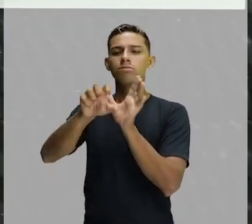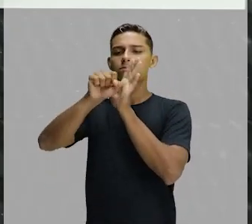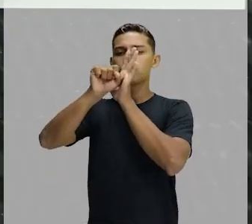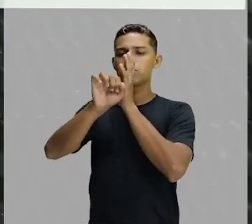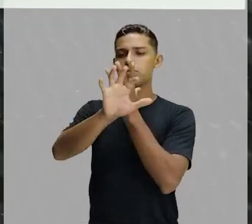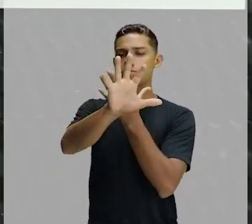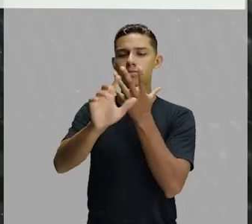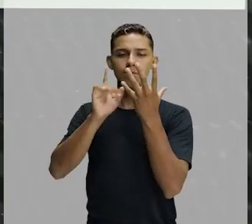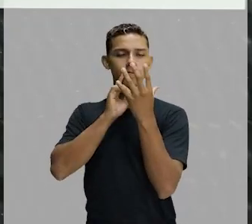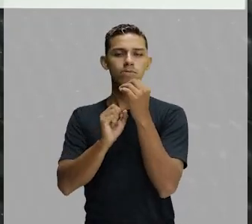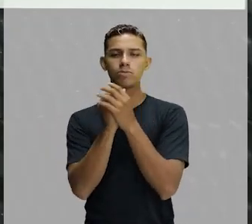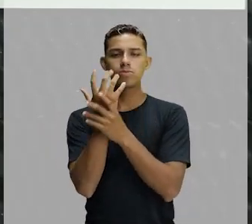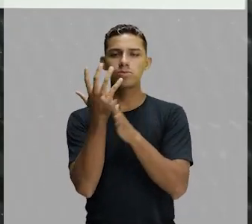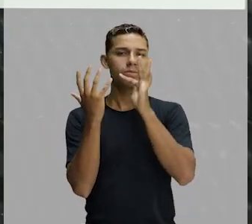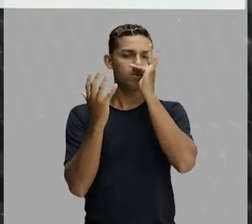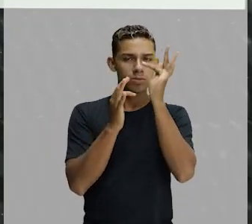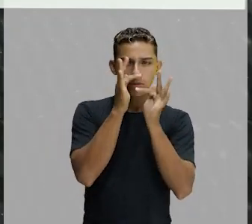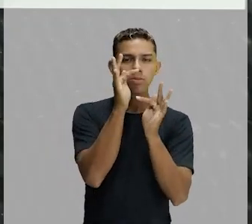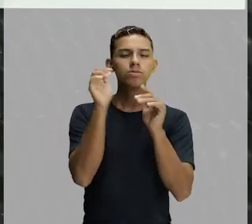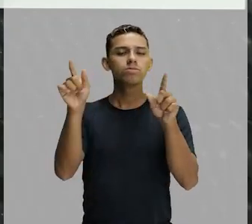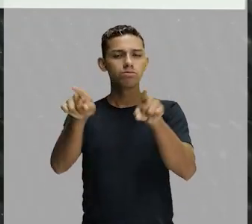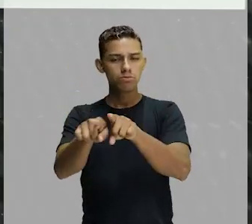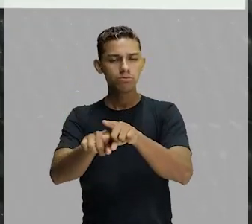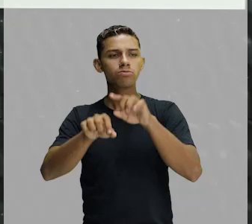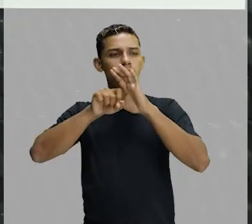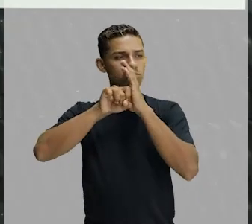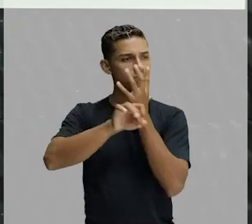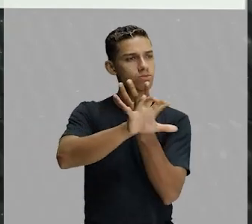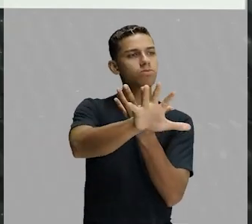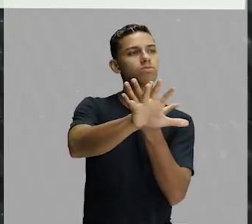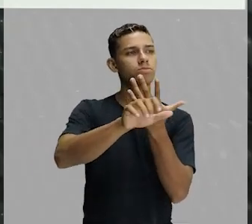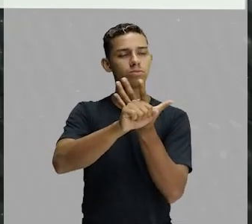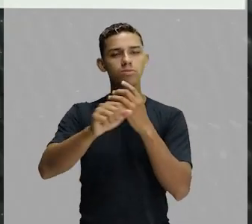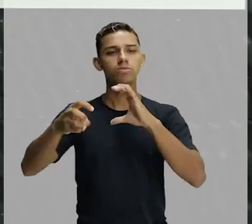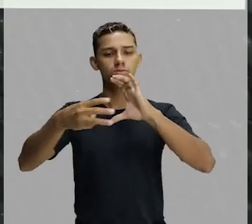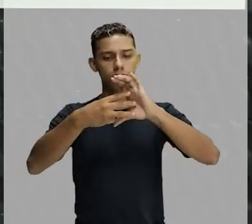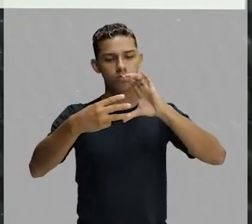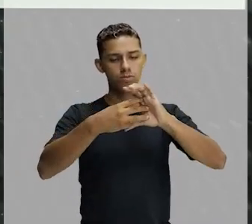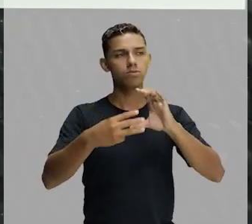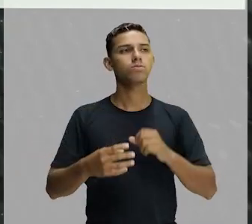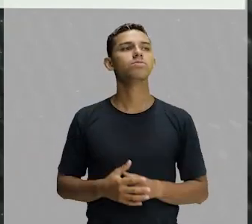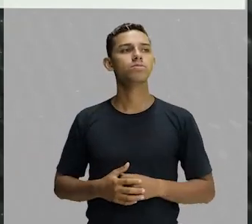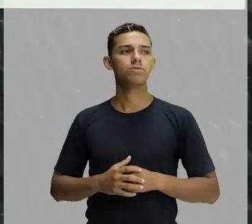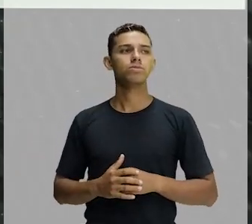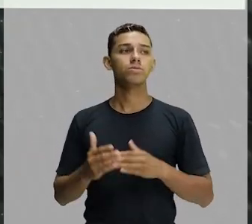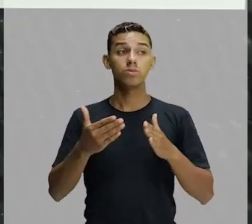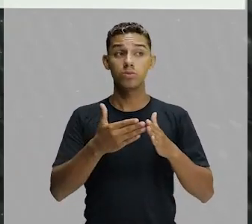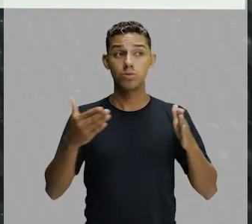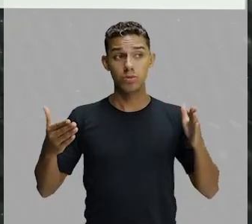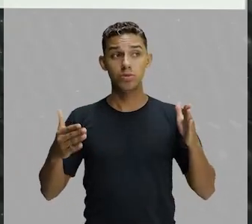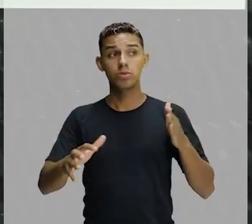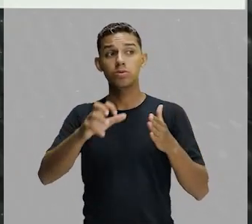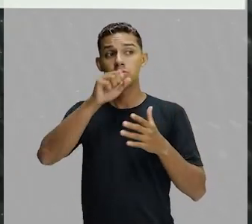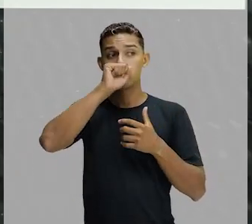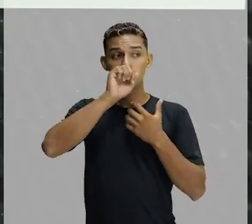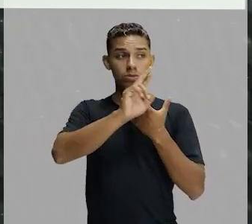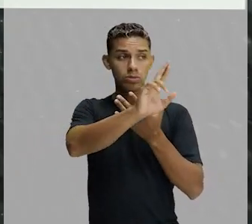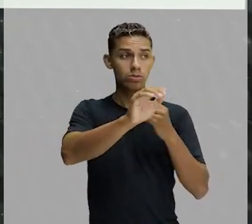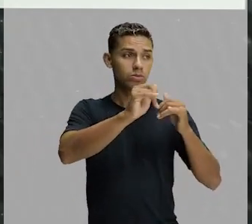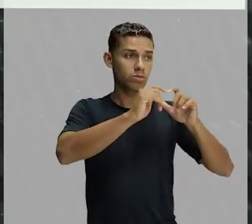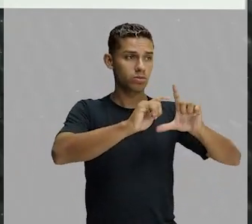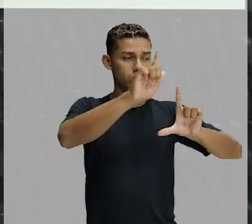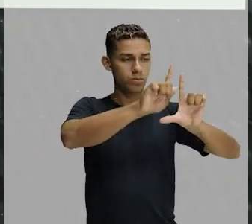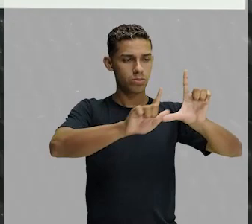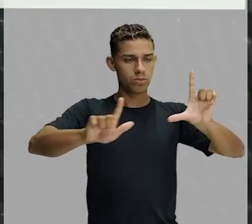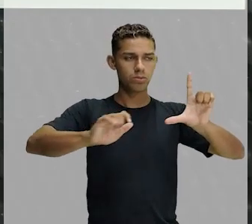ela promove a fotossíntese, mas também ela faz a respiração celular. O processo de respiração está sendo